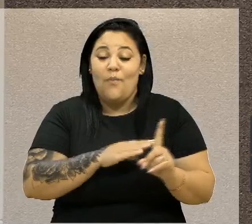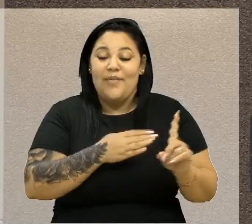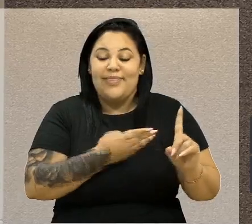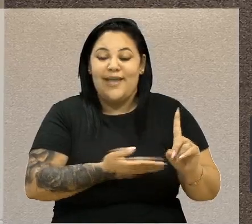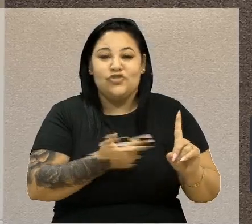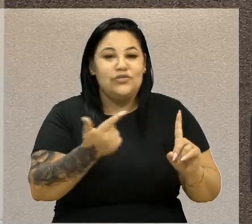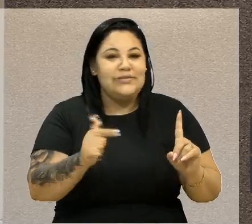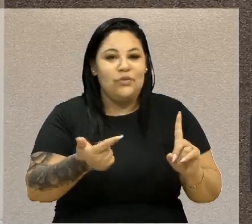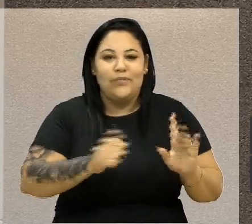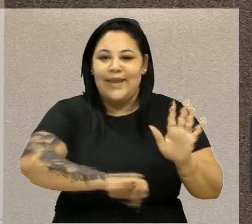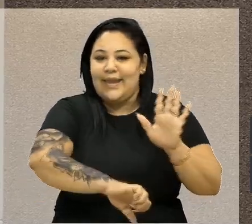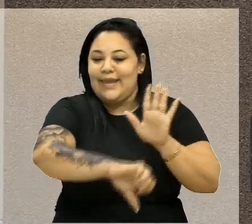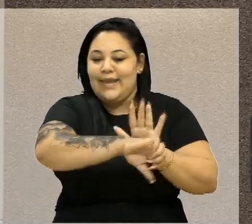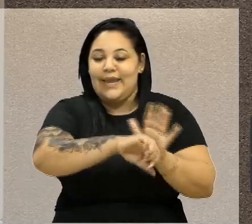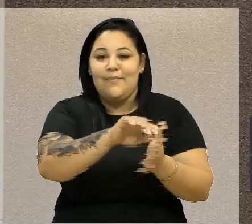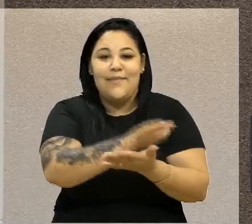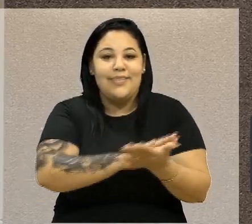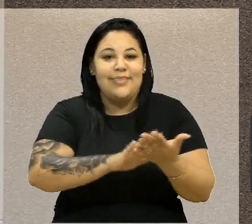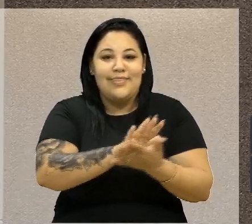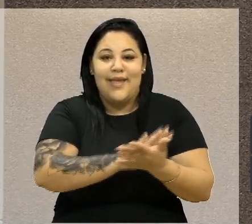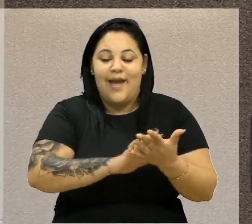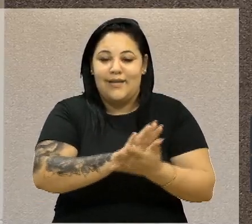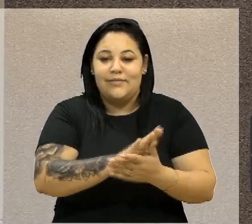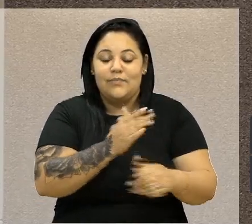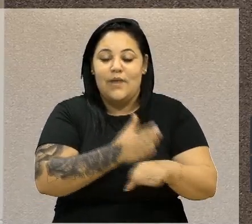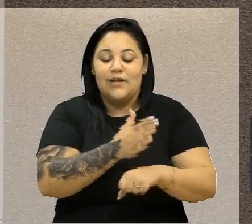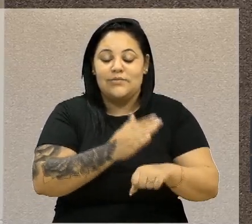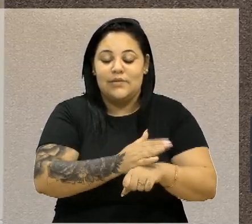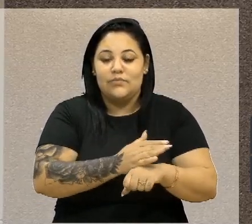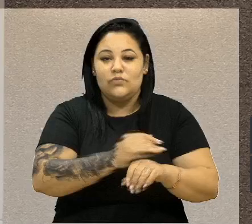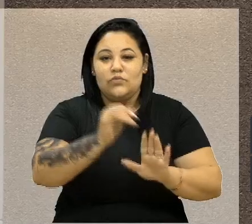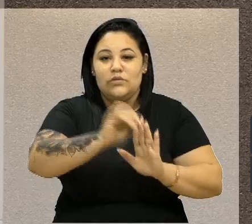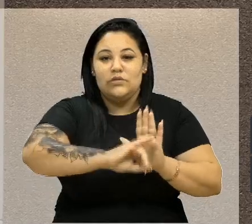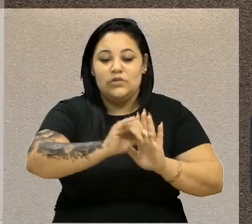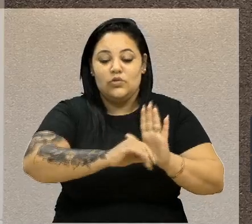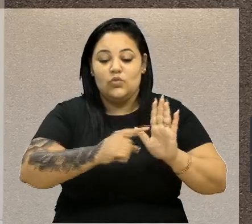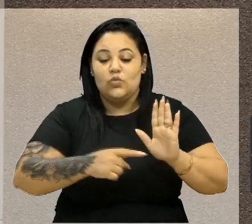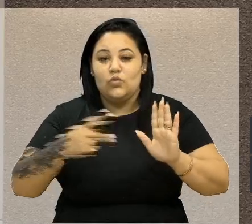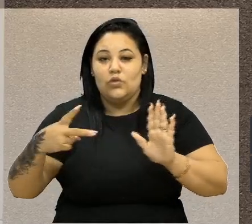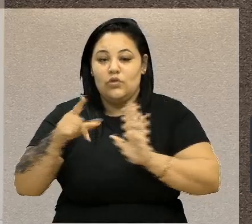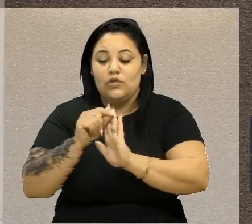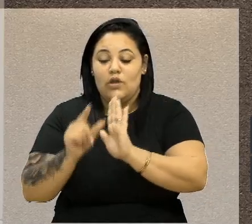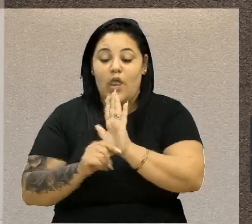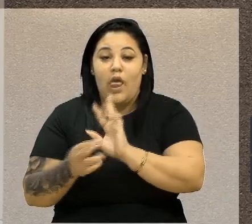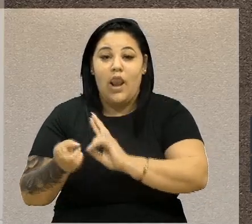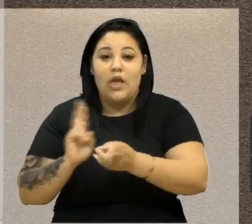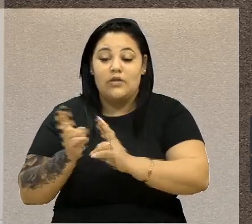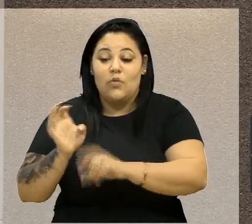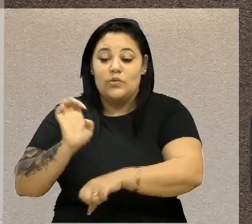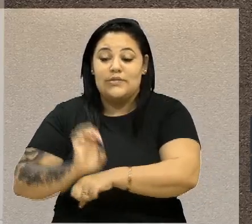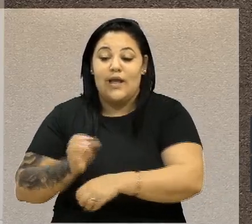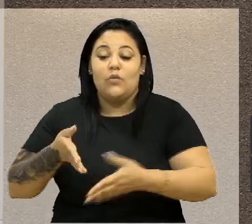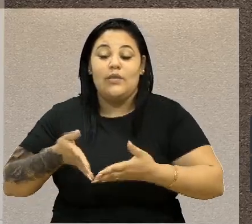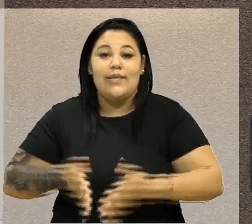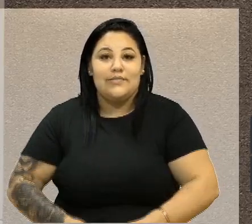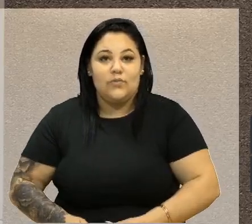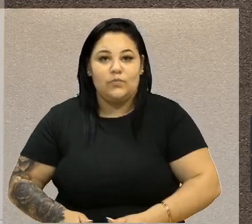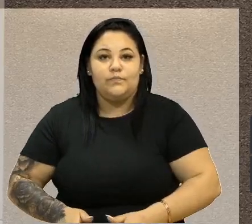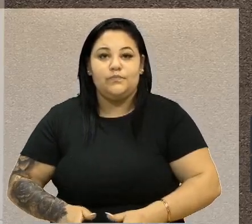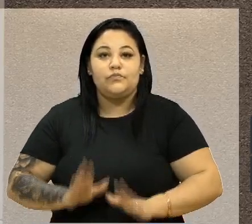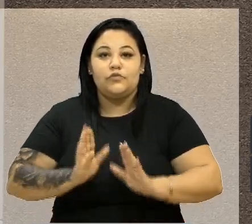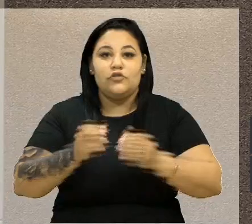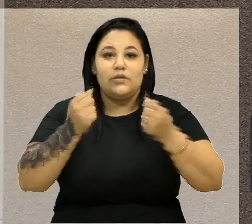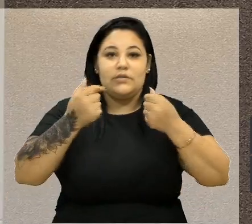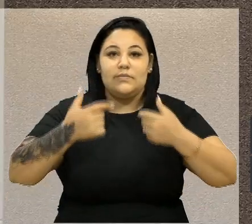ter sido condenado em hipóteses previstas no inciso 1 e 2 desse artigo, relativos ao seu estado de origem. Encerrado,